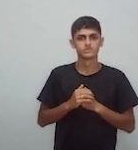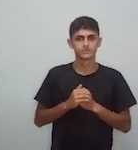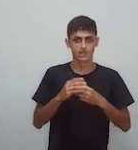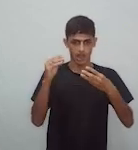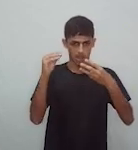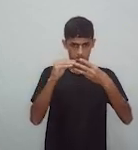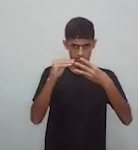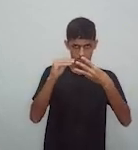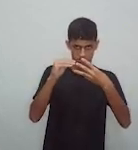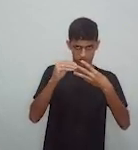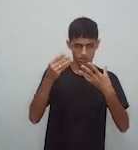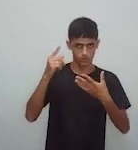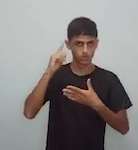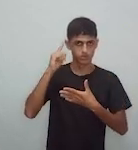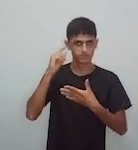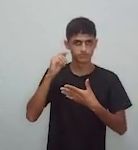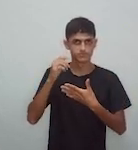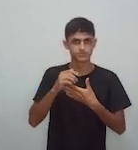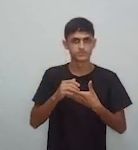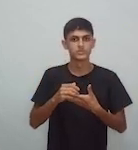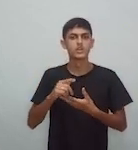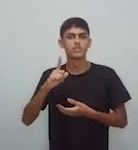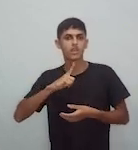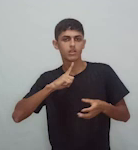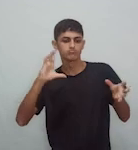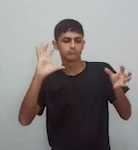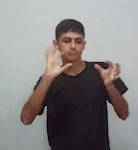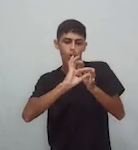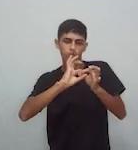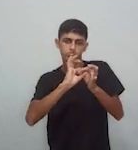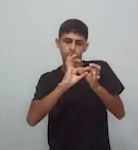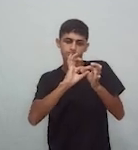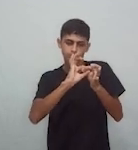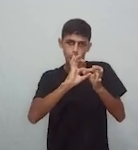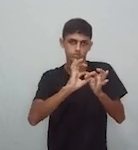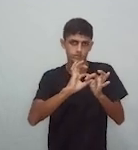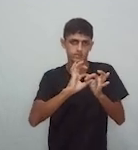essas células, elas conseguem ter uma interação, então,